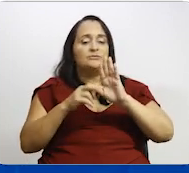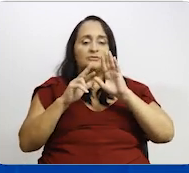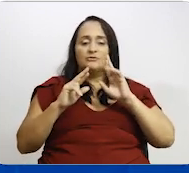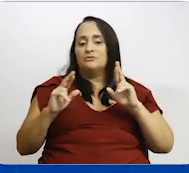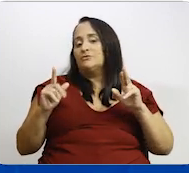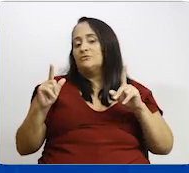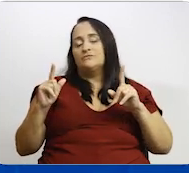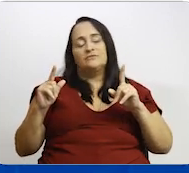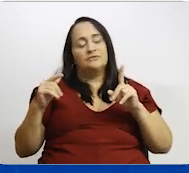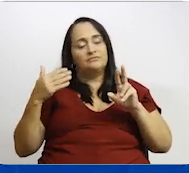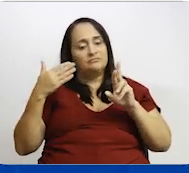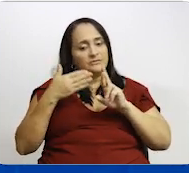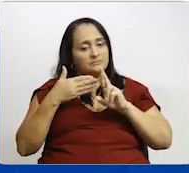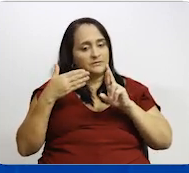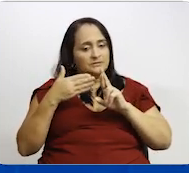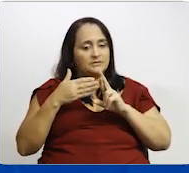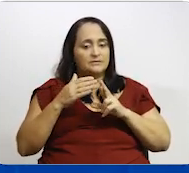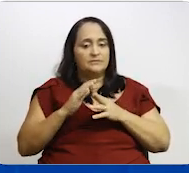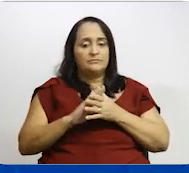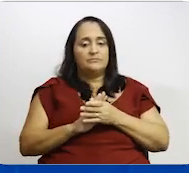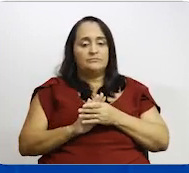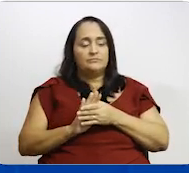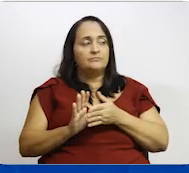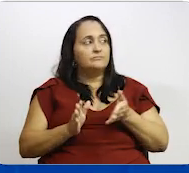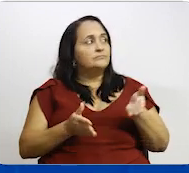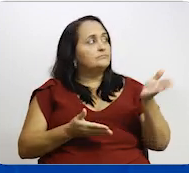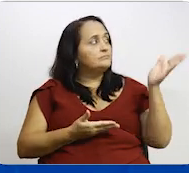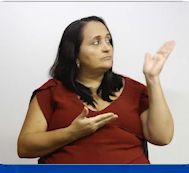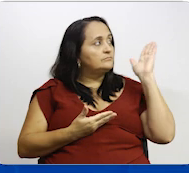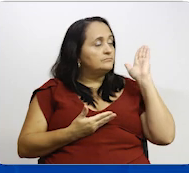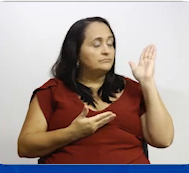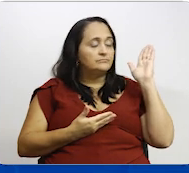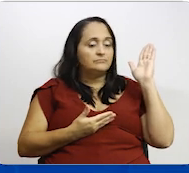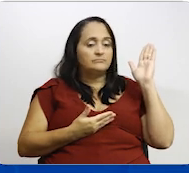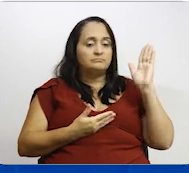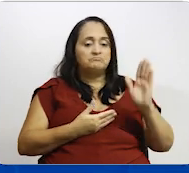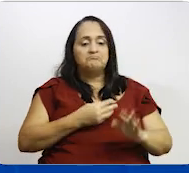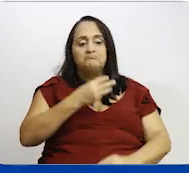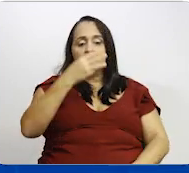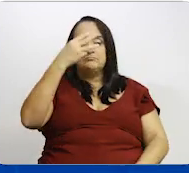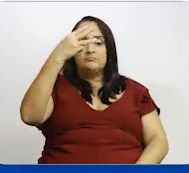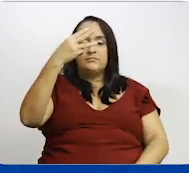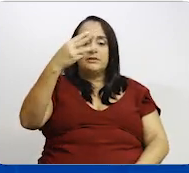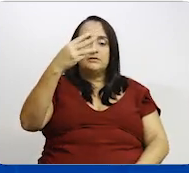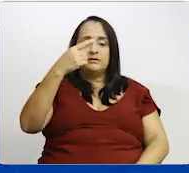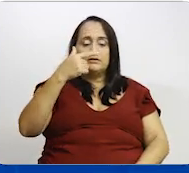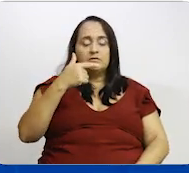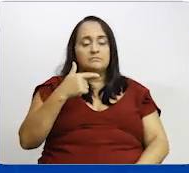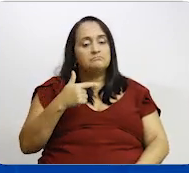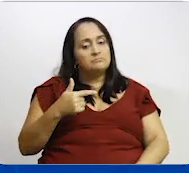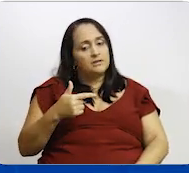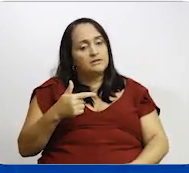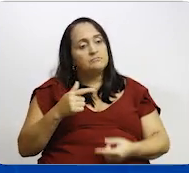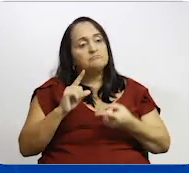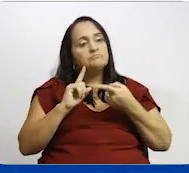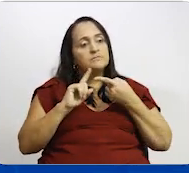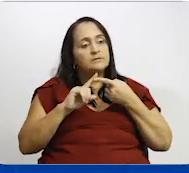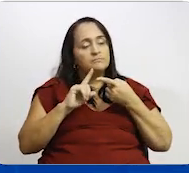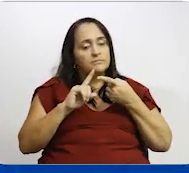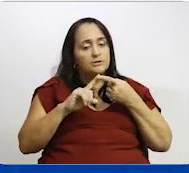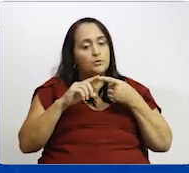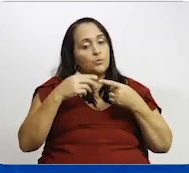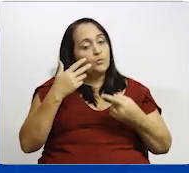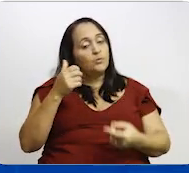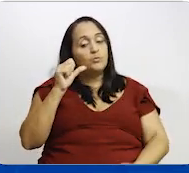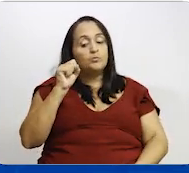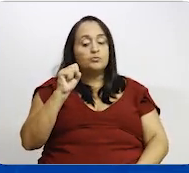garrafa, porém com várias formas de representar. Usamos também essa fração 3/2, ou 3/2 também, a